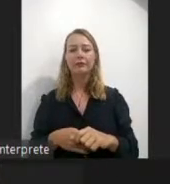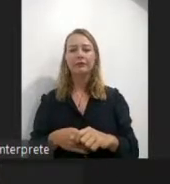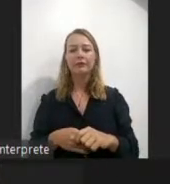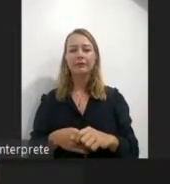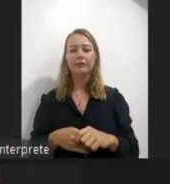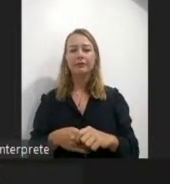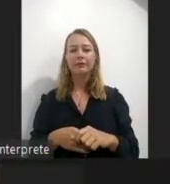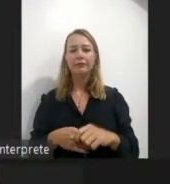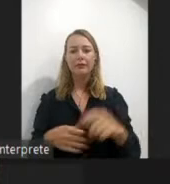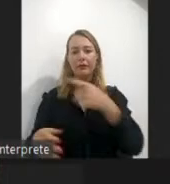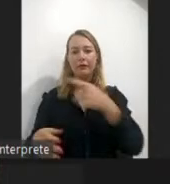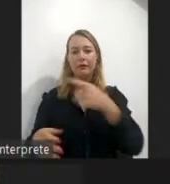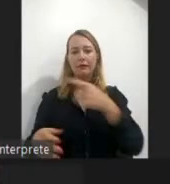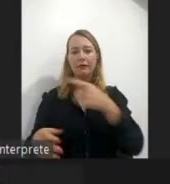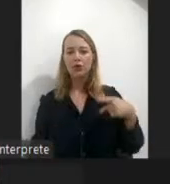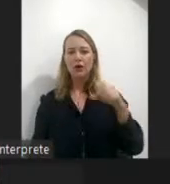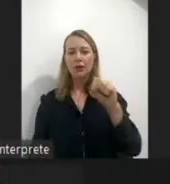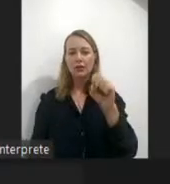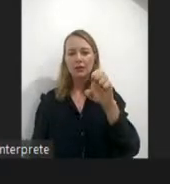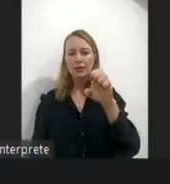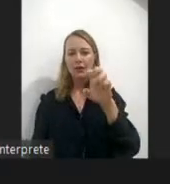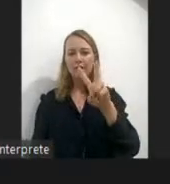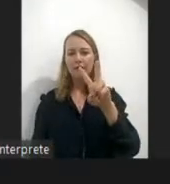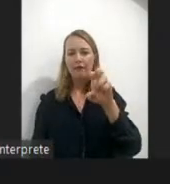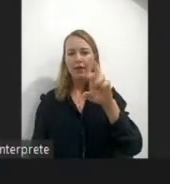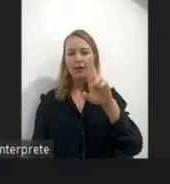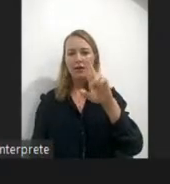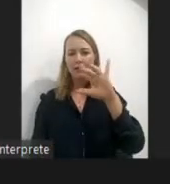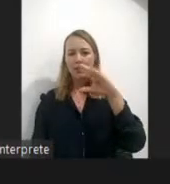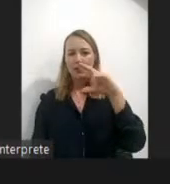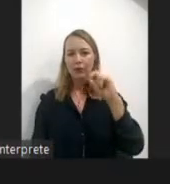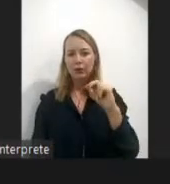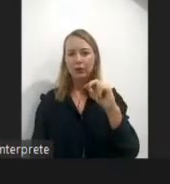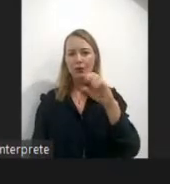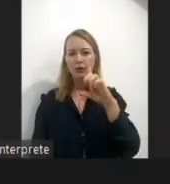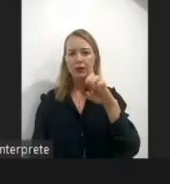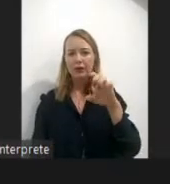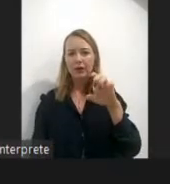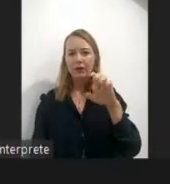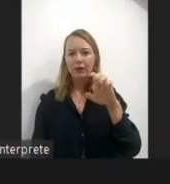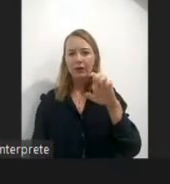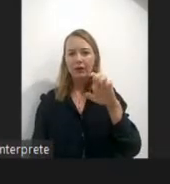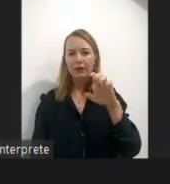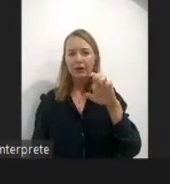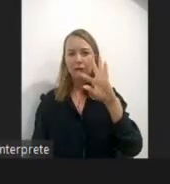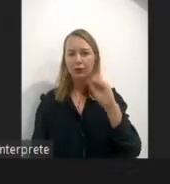Pastor Severino de Brito fará a leitura do texto bíblico, abrindo a sessão.